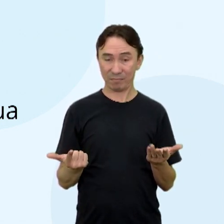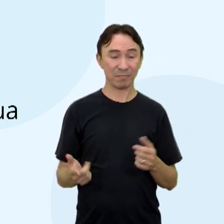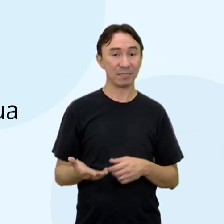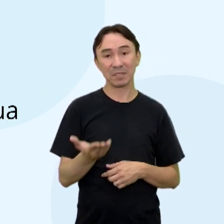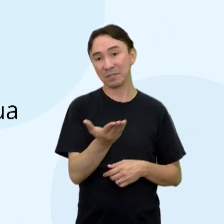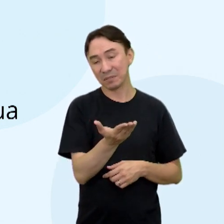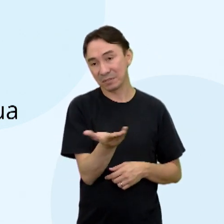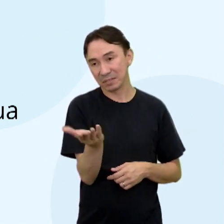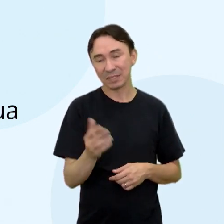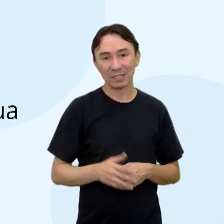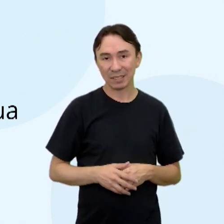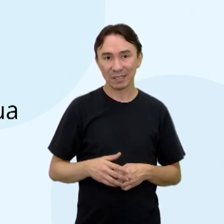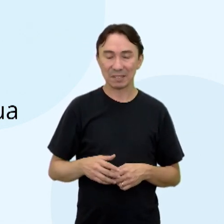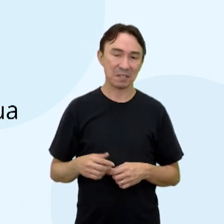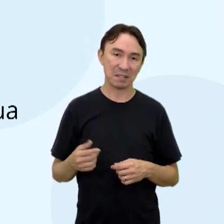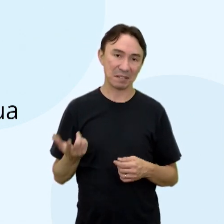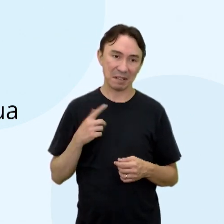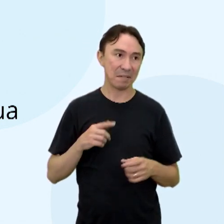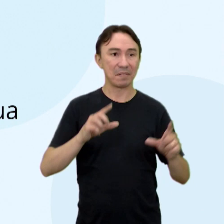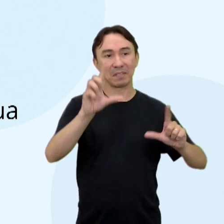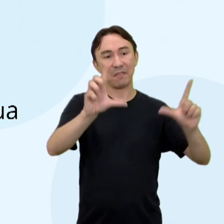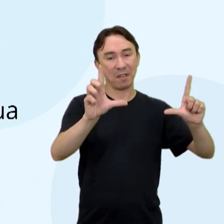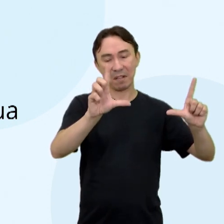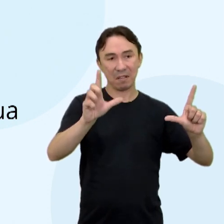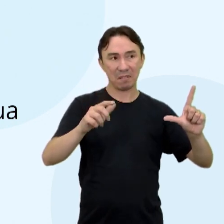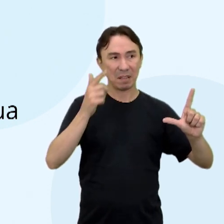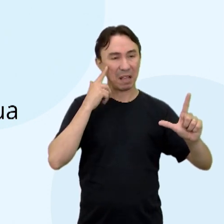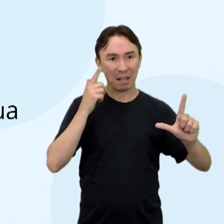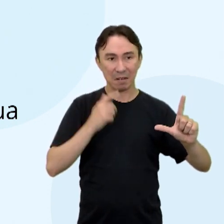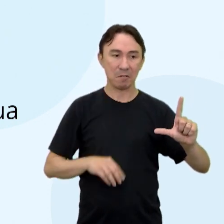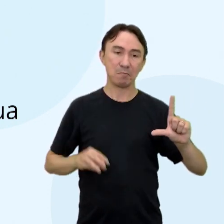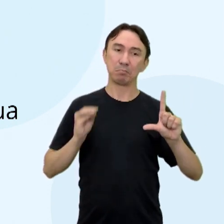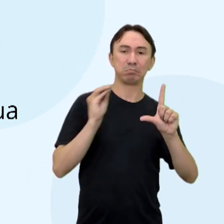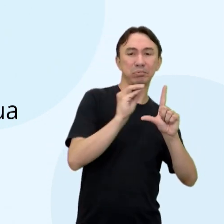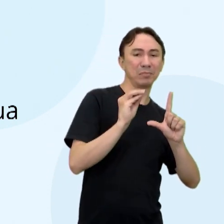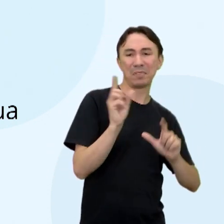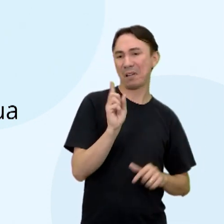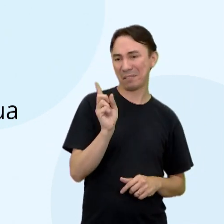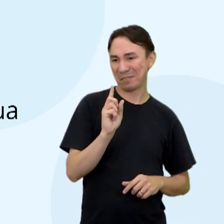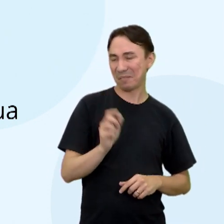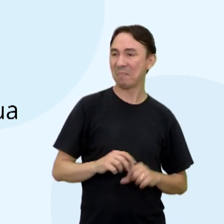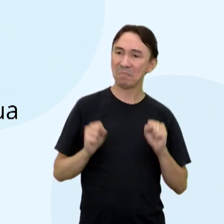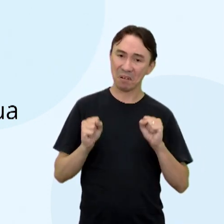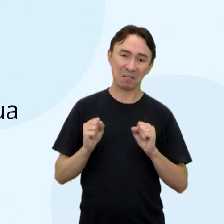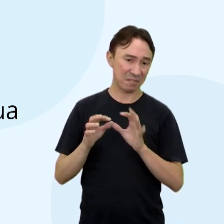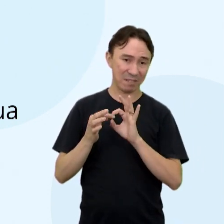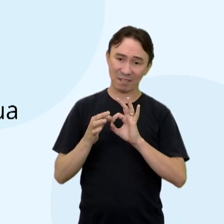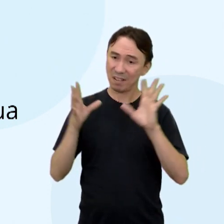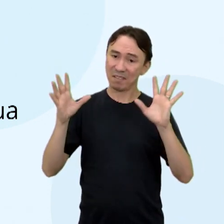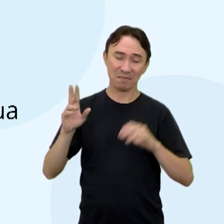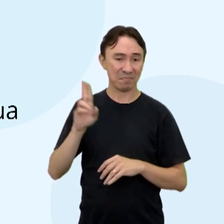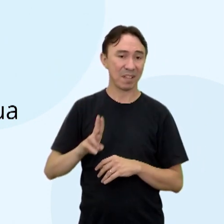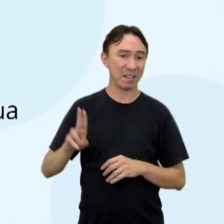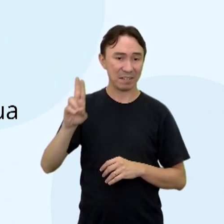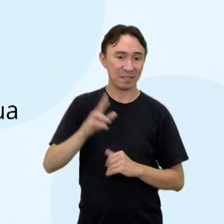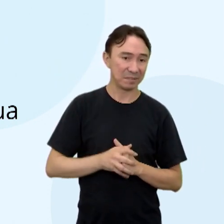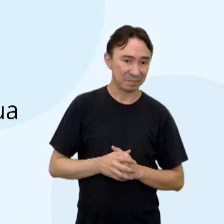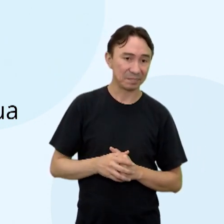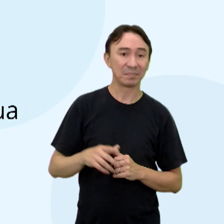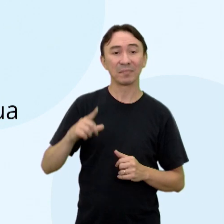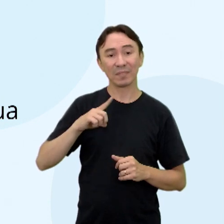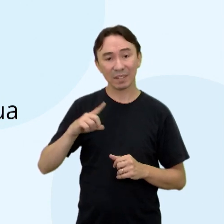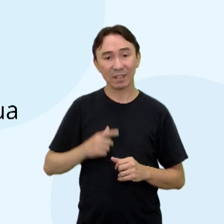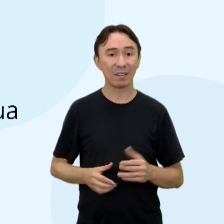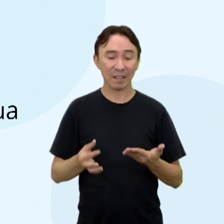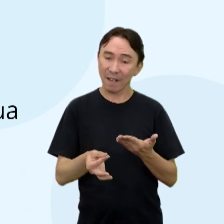ficar reproduzindo na TV, né, vocês podem usar à vontade. Revistas, periódicos diversos, agências de notícias, emissoras